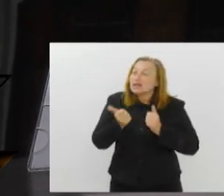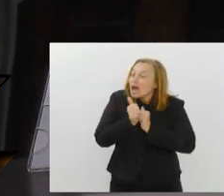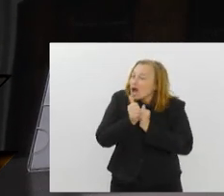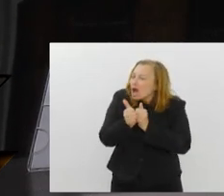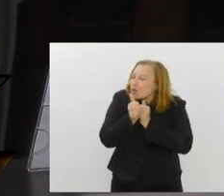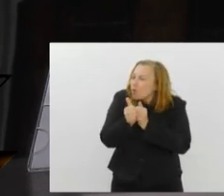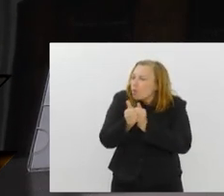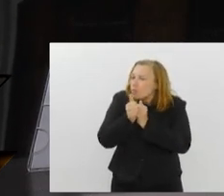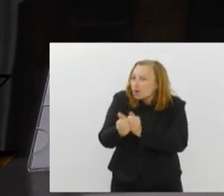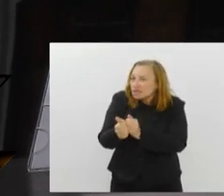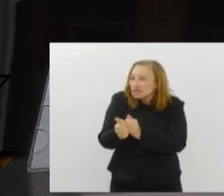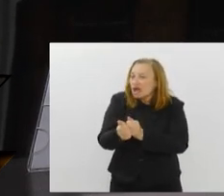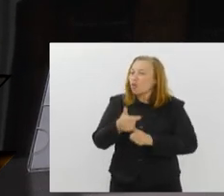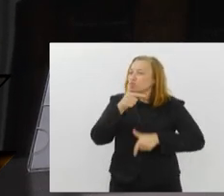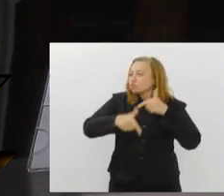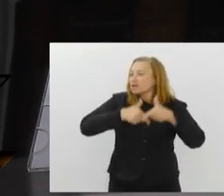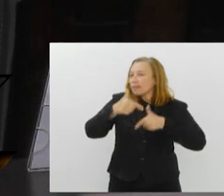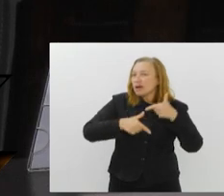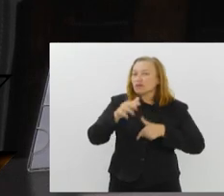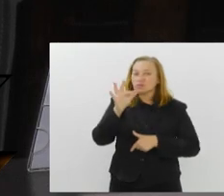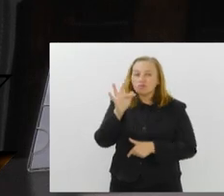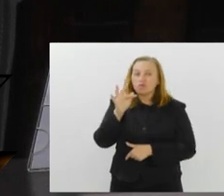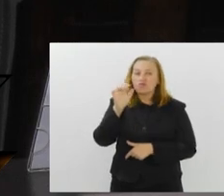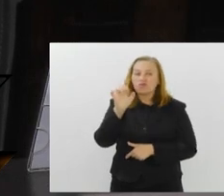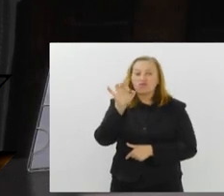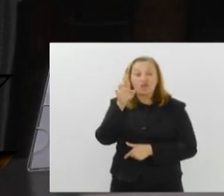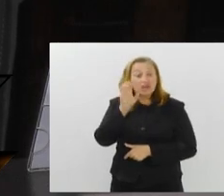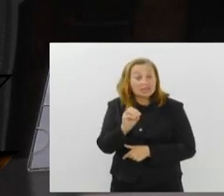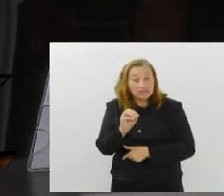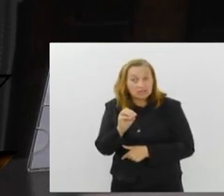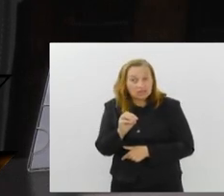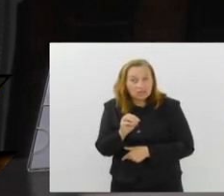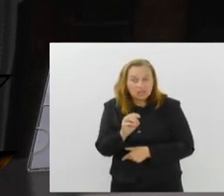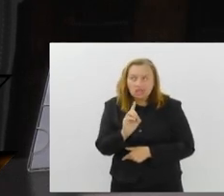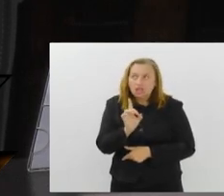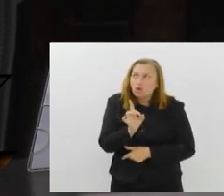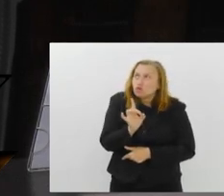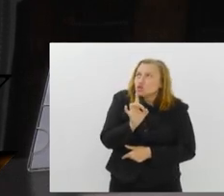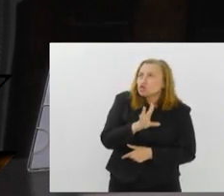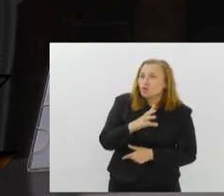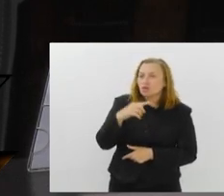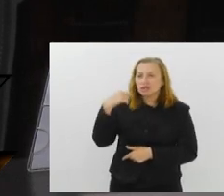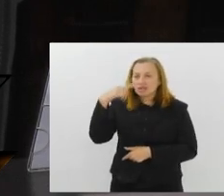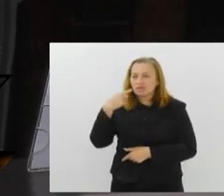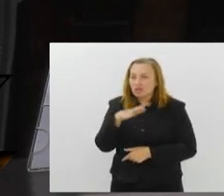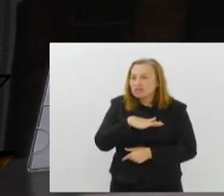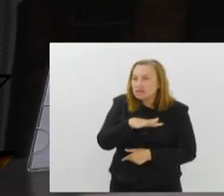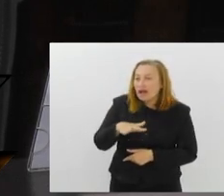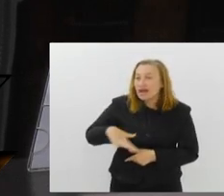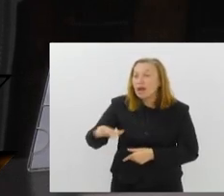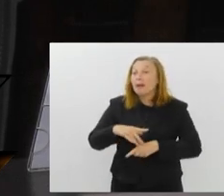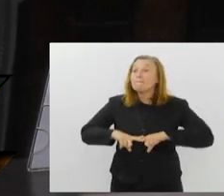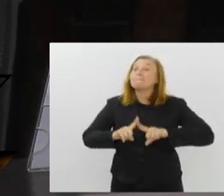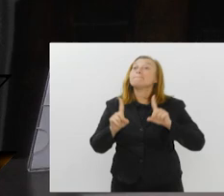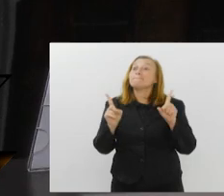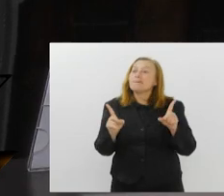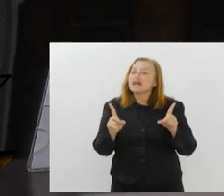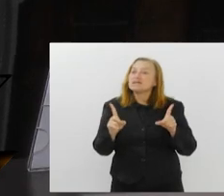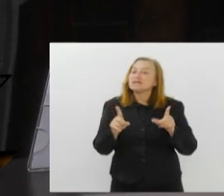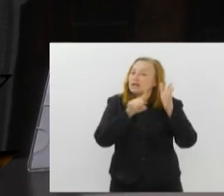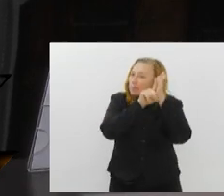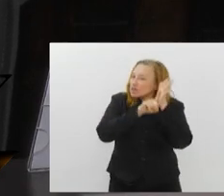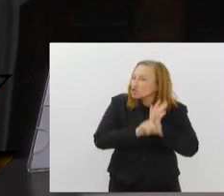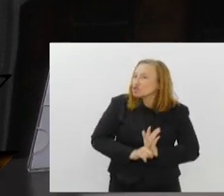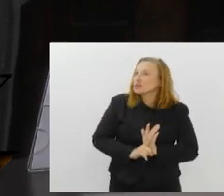acompanhar o trabalho do Fernando não apenas na advocacia mas na